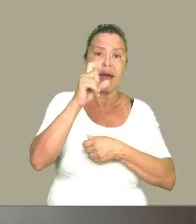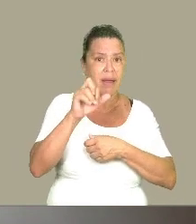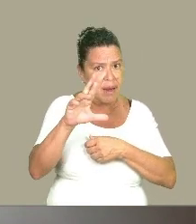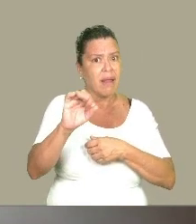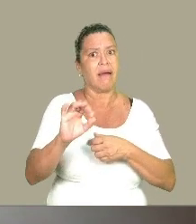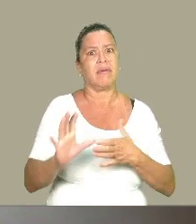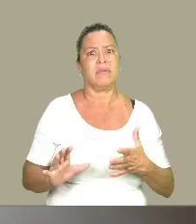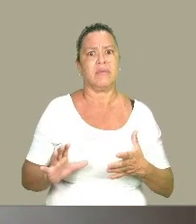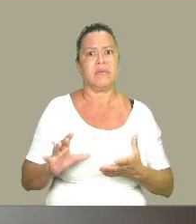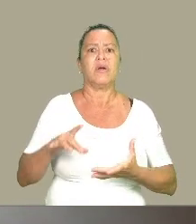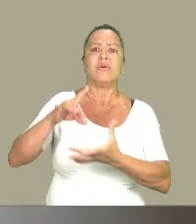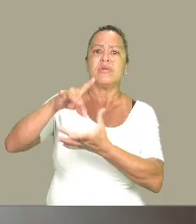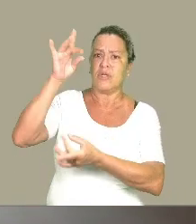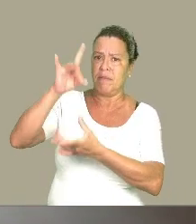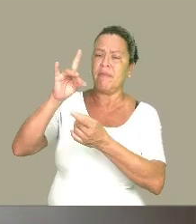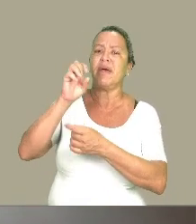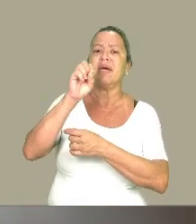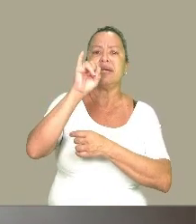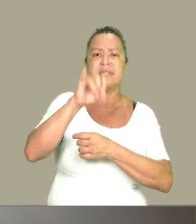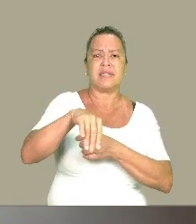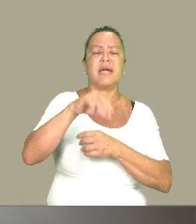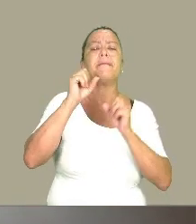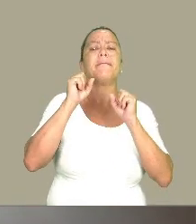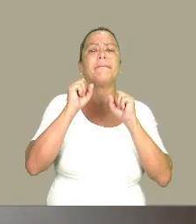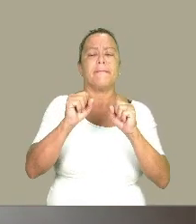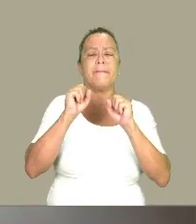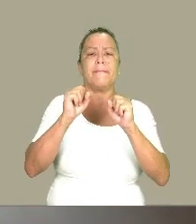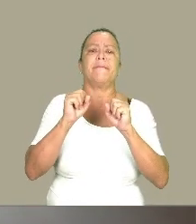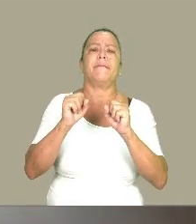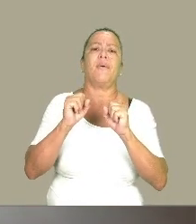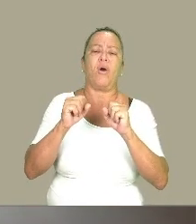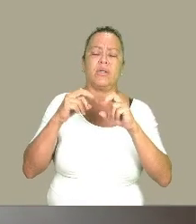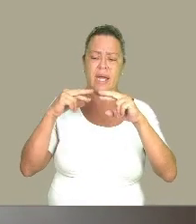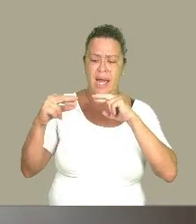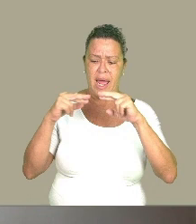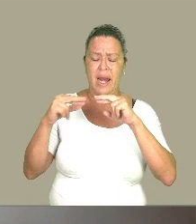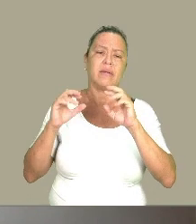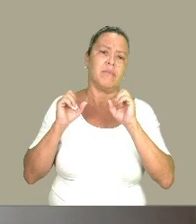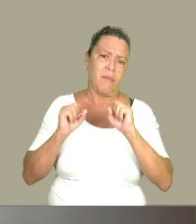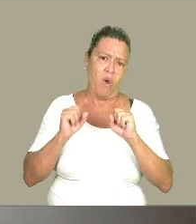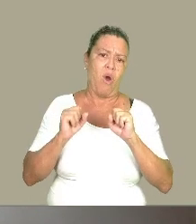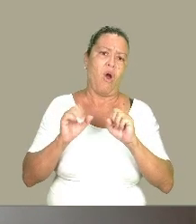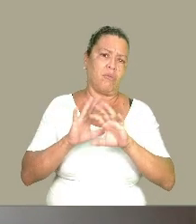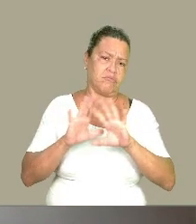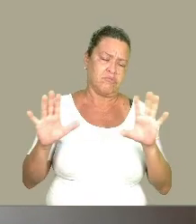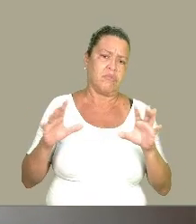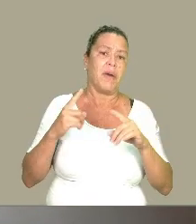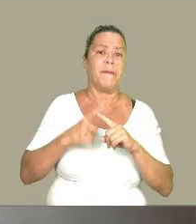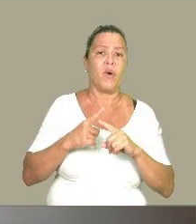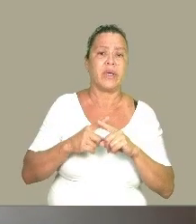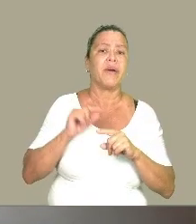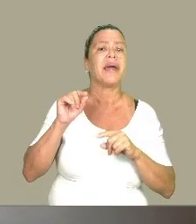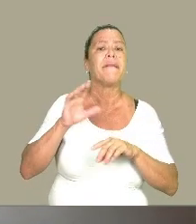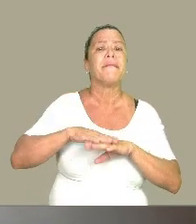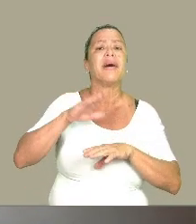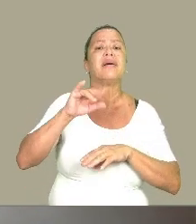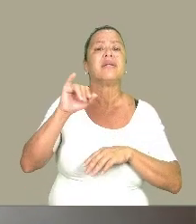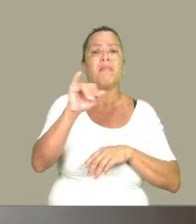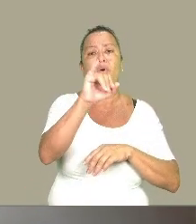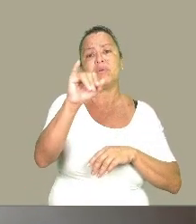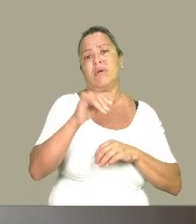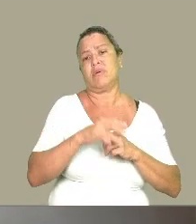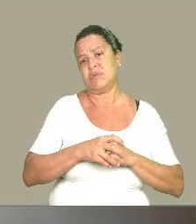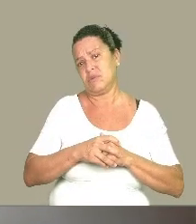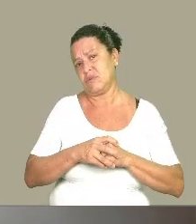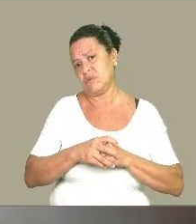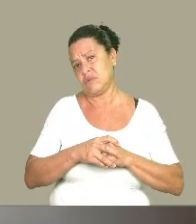os espíritos, sim, podem dissolver as suas relações, né? Por quê? Porque o que é mais importante? É